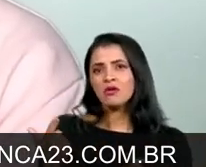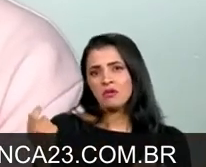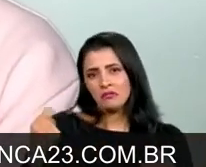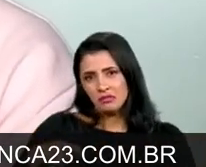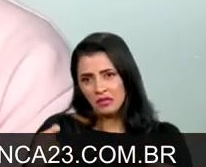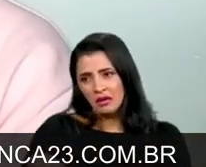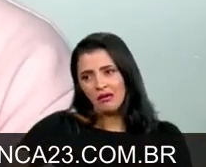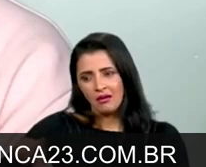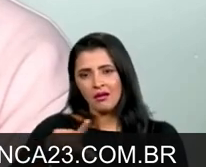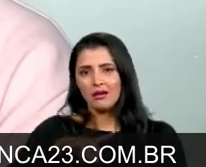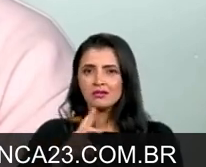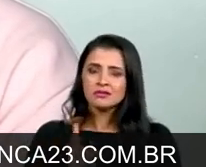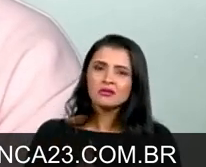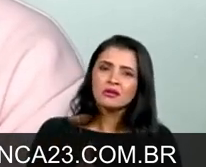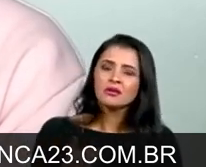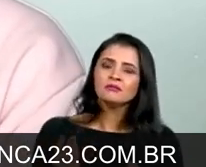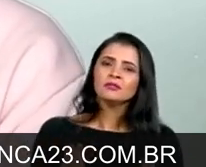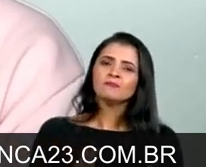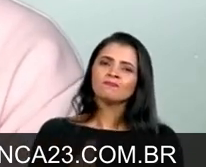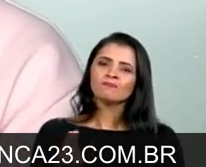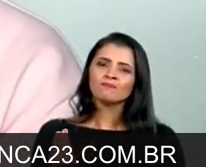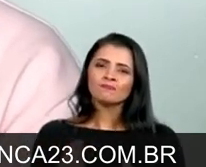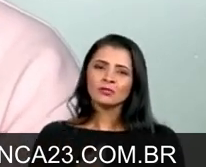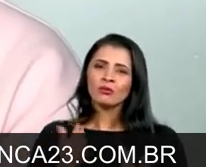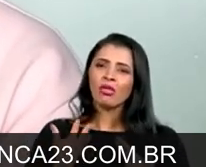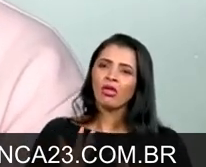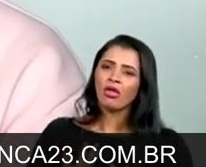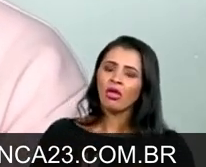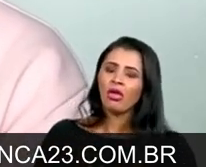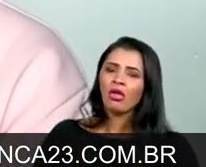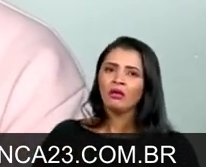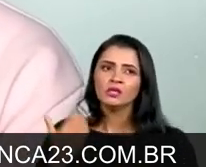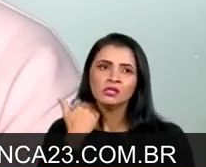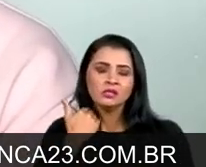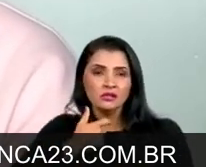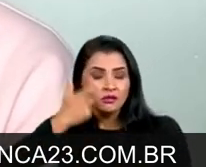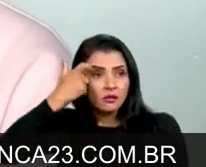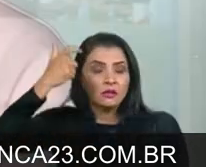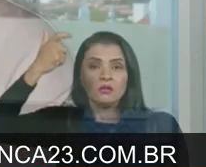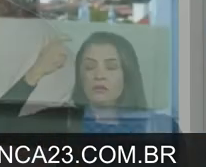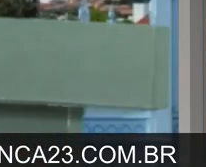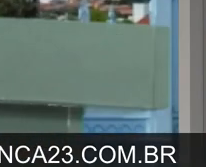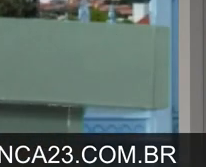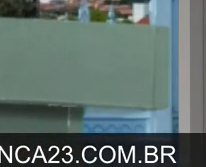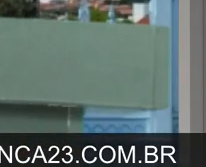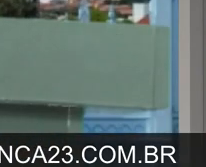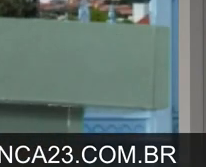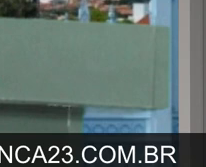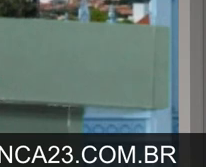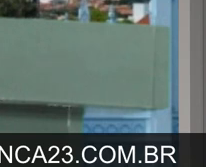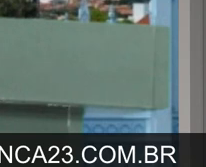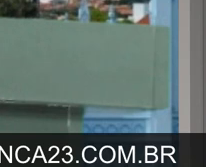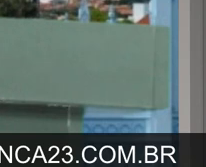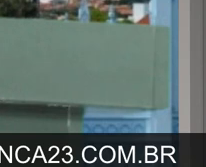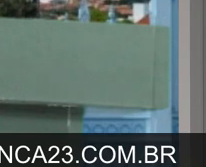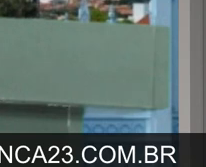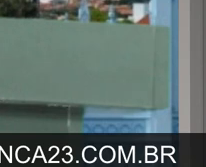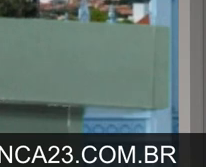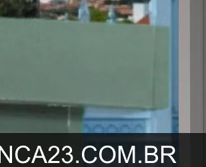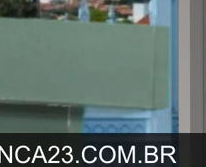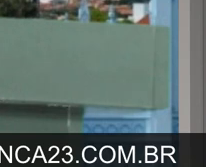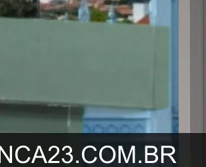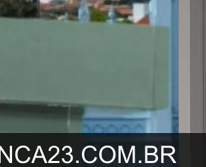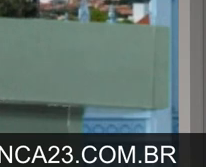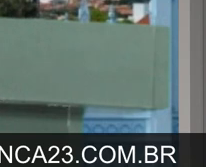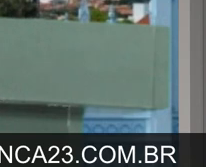elas estão constantemente cansadas dos pensamentos. Às vezes a gente... É